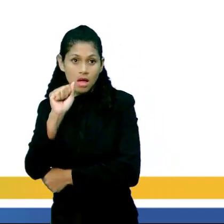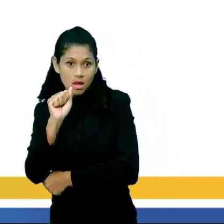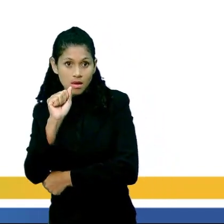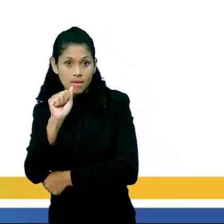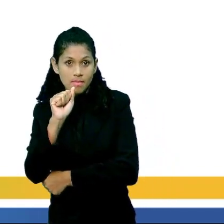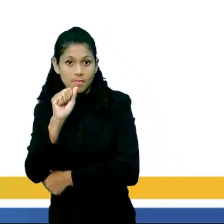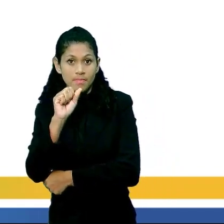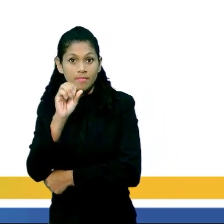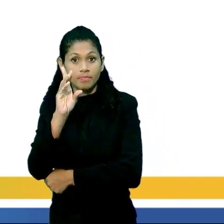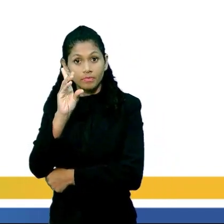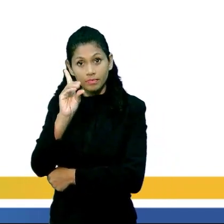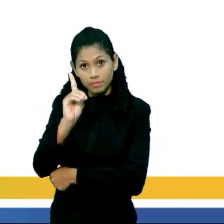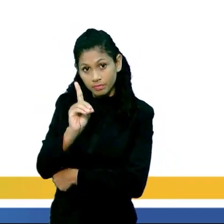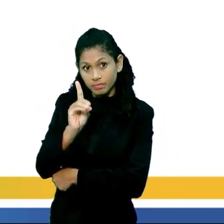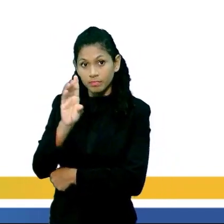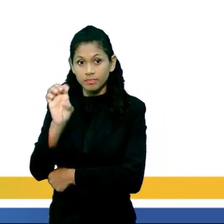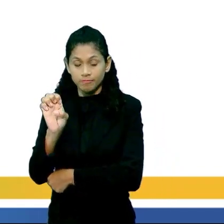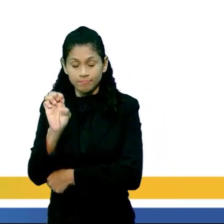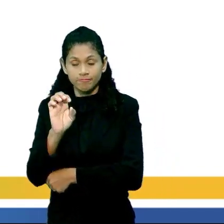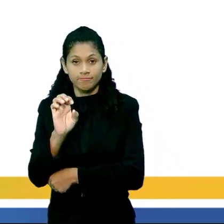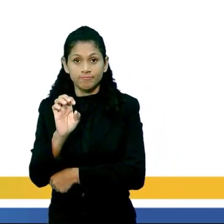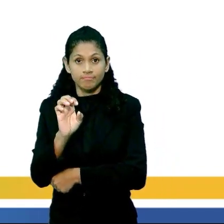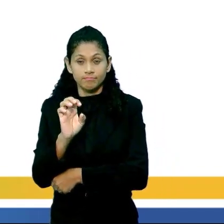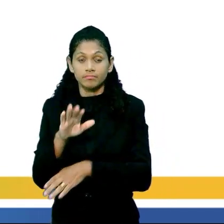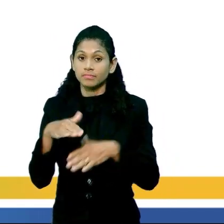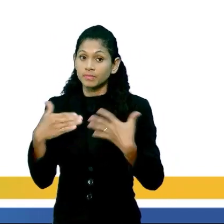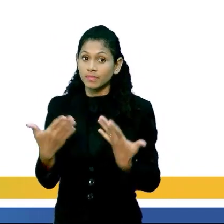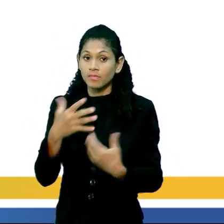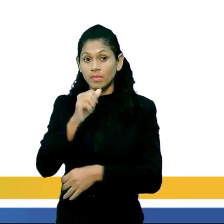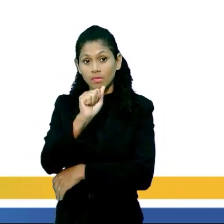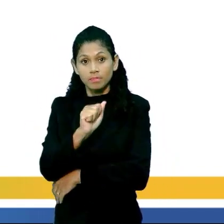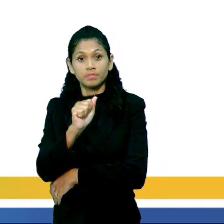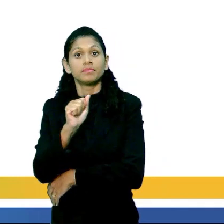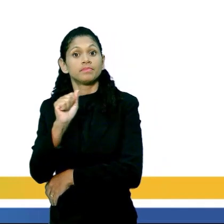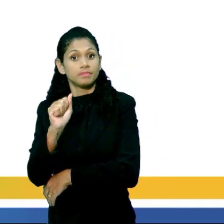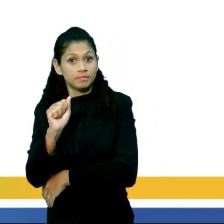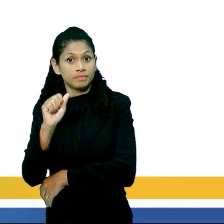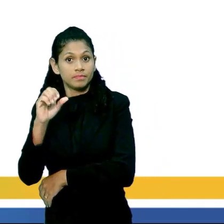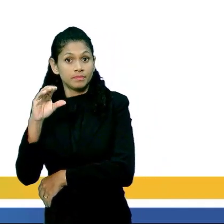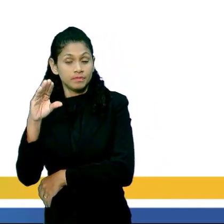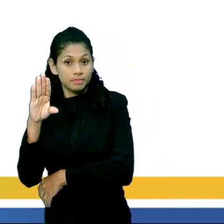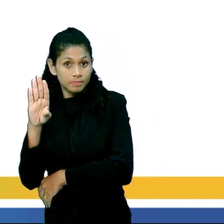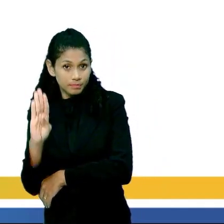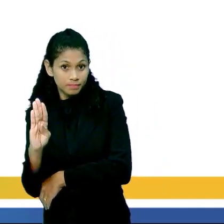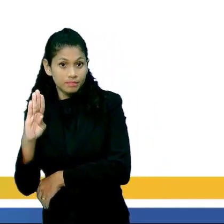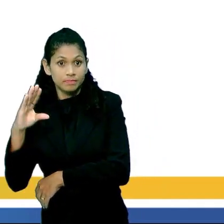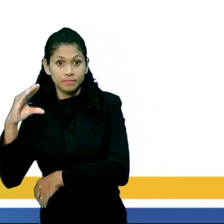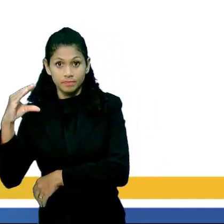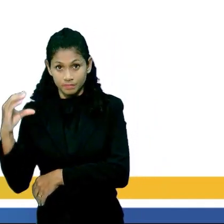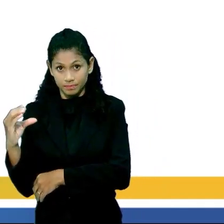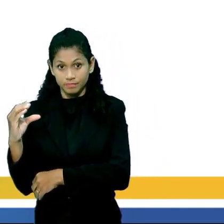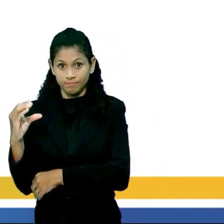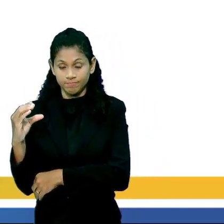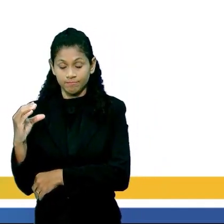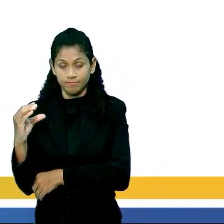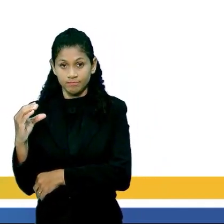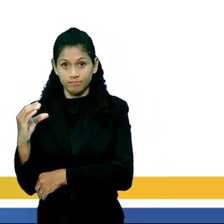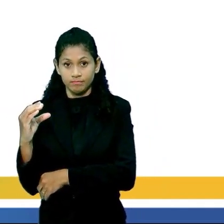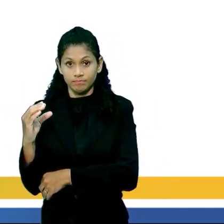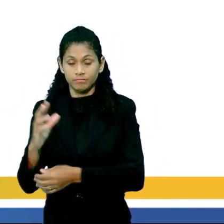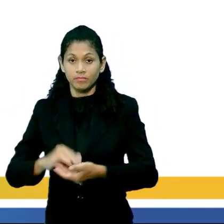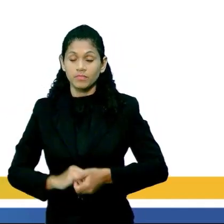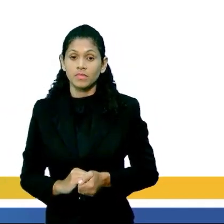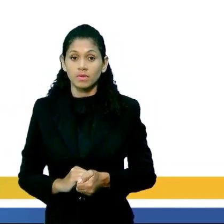e E, certo? Então, o A e o A, B e C. Caso, nós vamos ter aí de ângulo